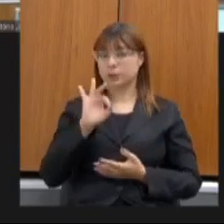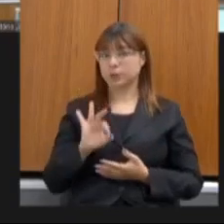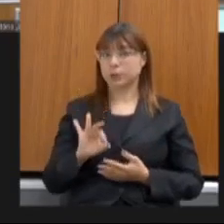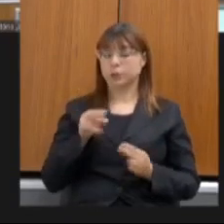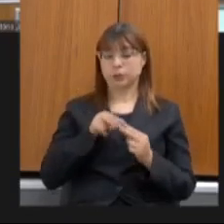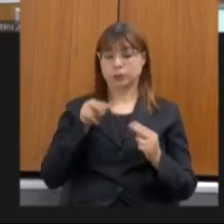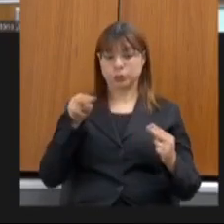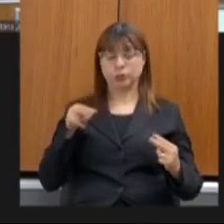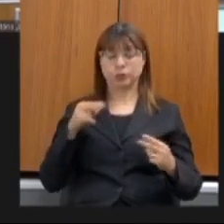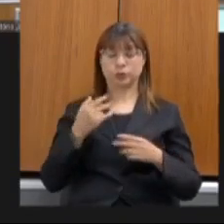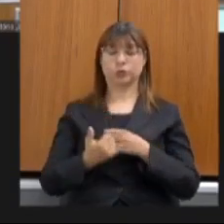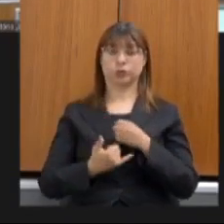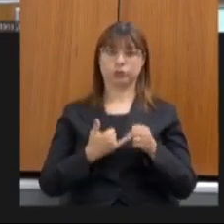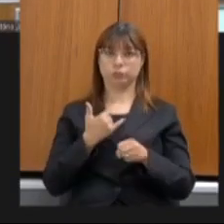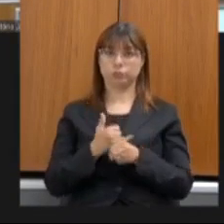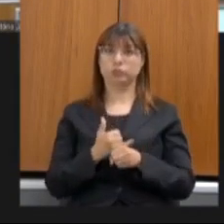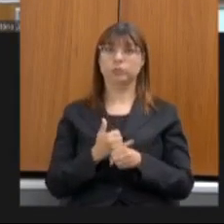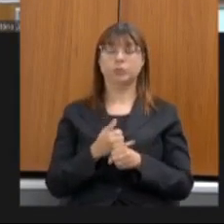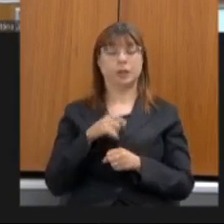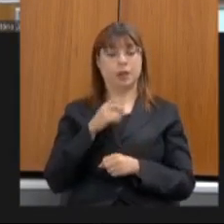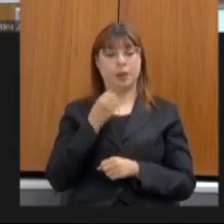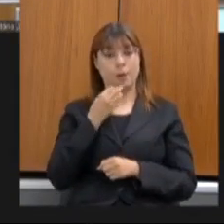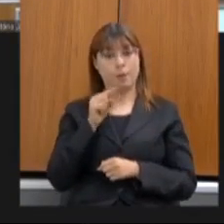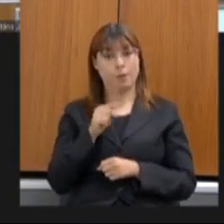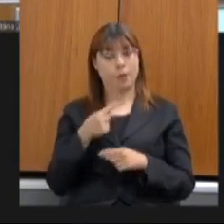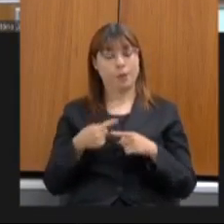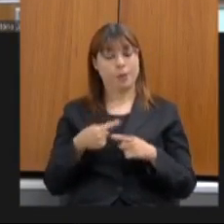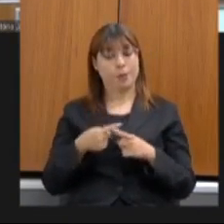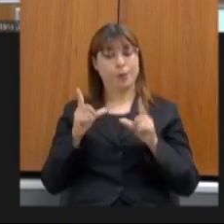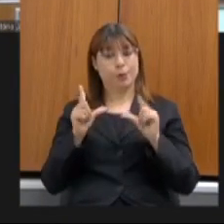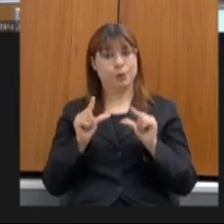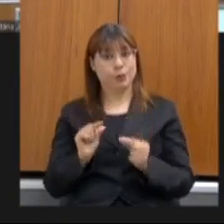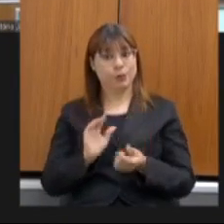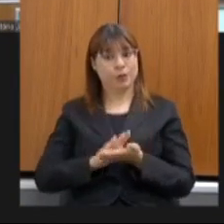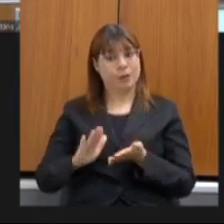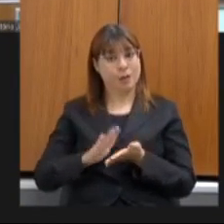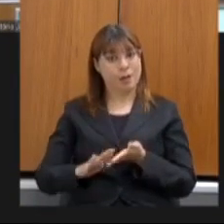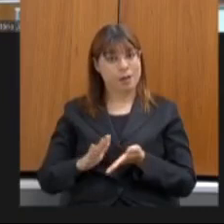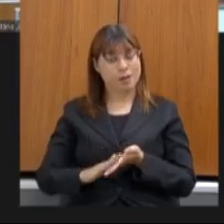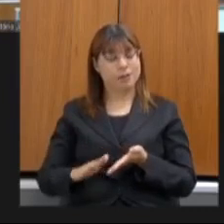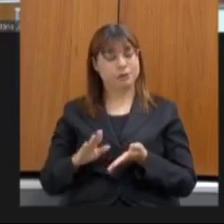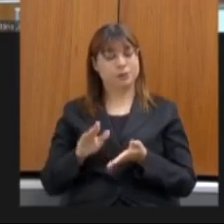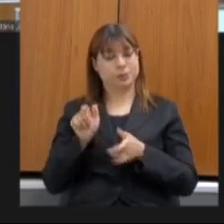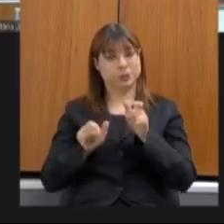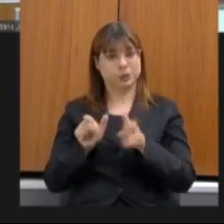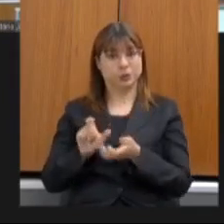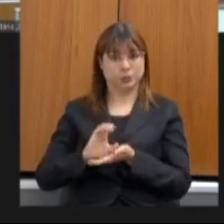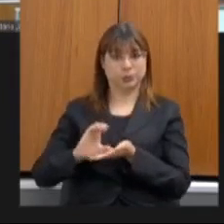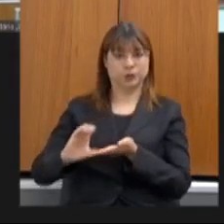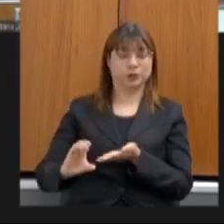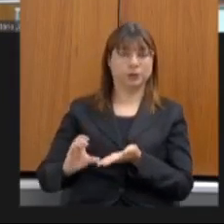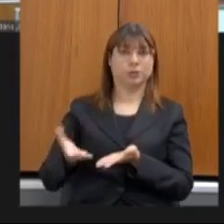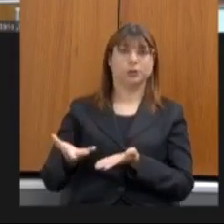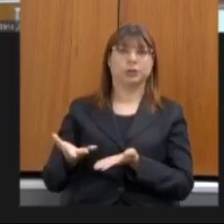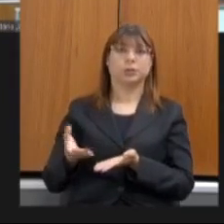de processos além de reduzir custo para os investidores reduzir o prazo para o deferimento dos processos